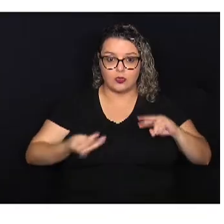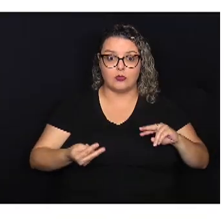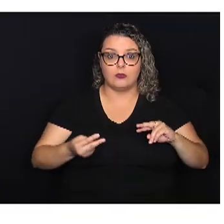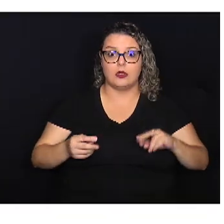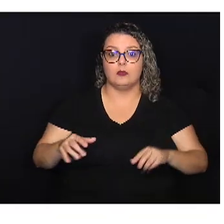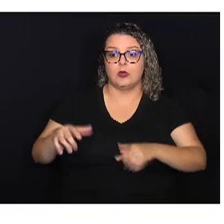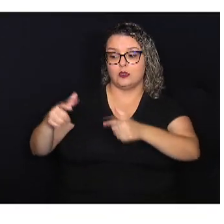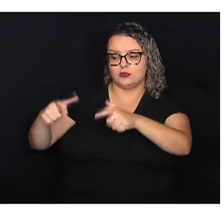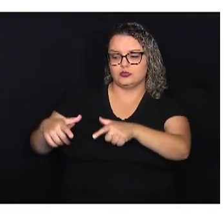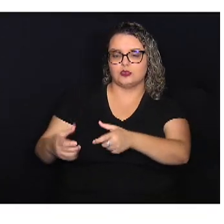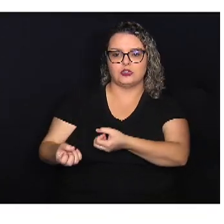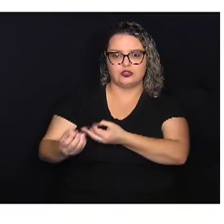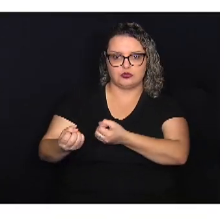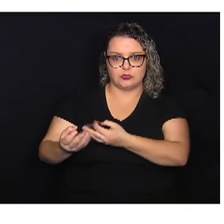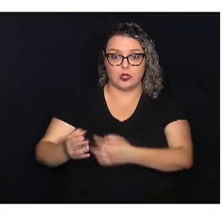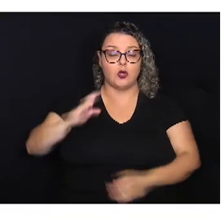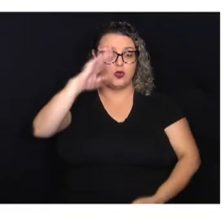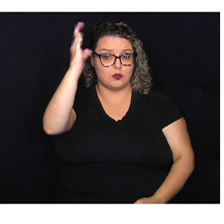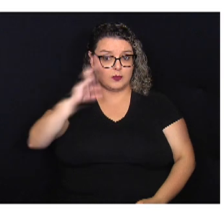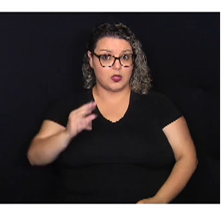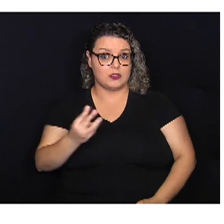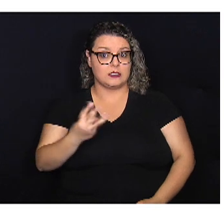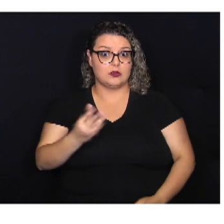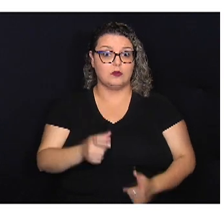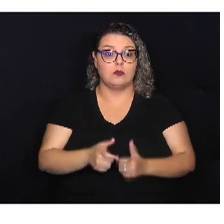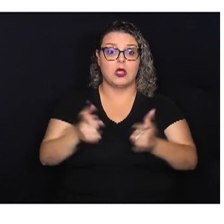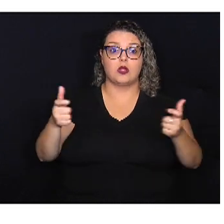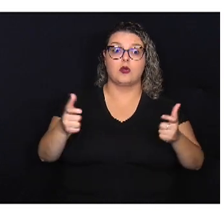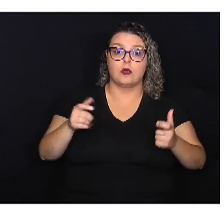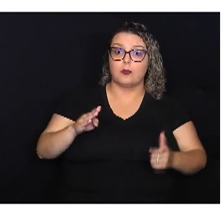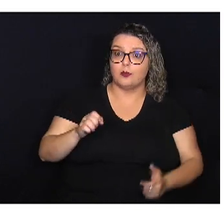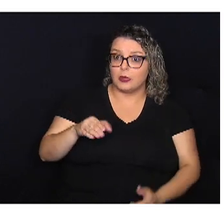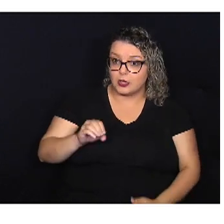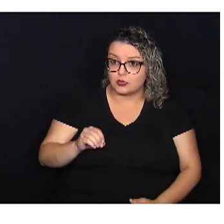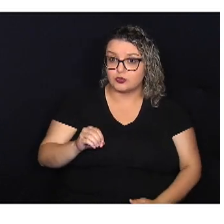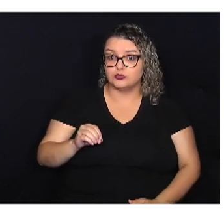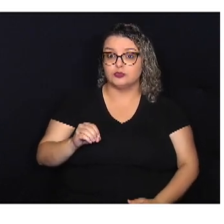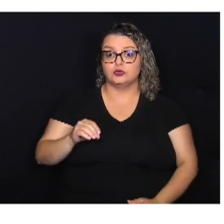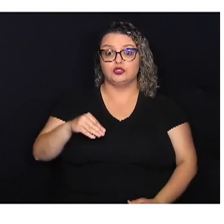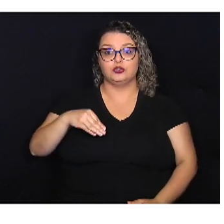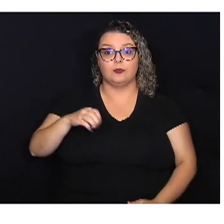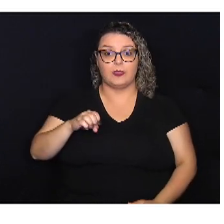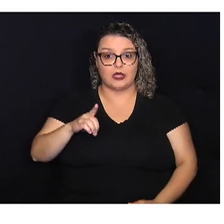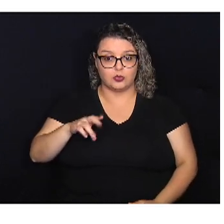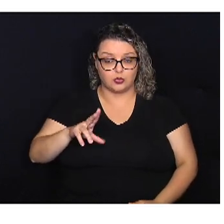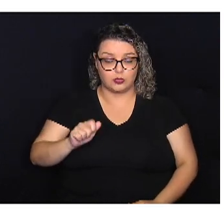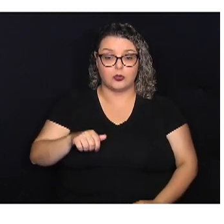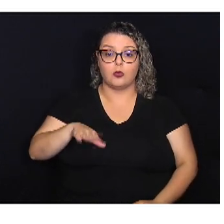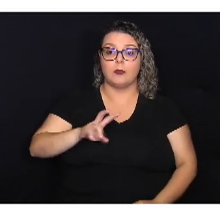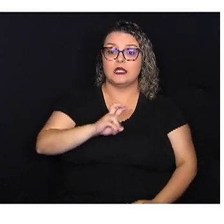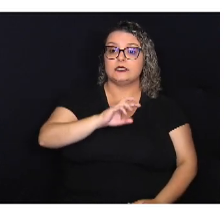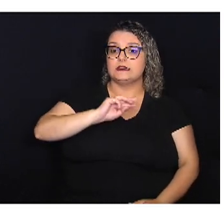dados. O Brasil tem o terceiro maior banco de doadores de medula no mundo, com mais de